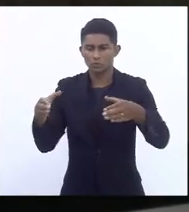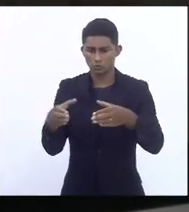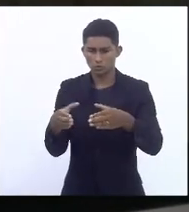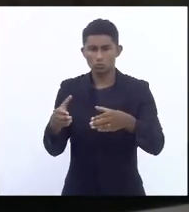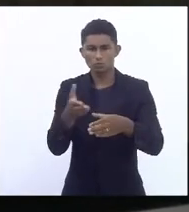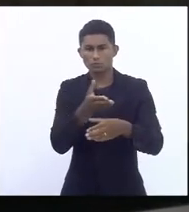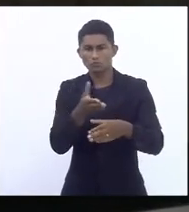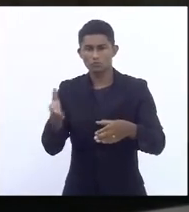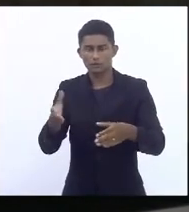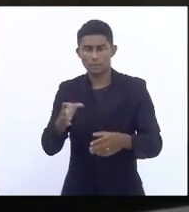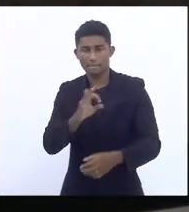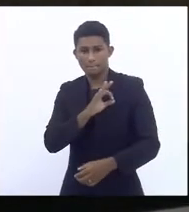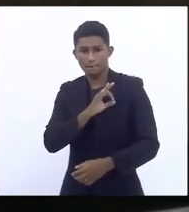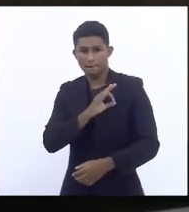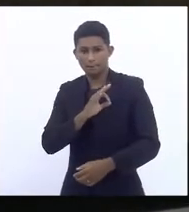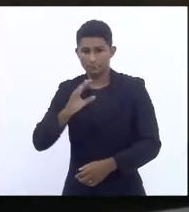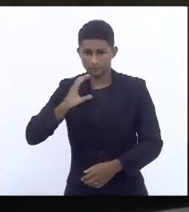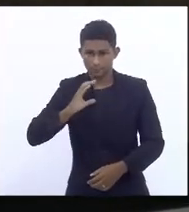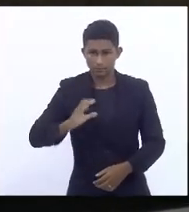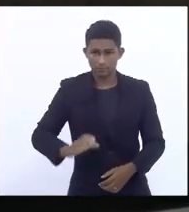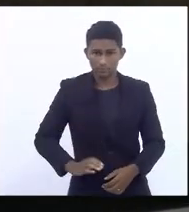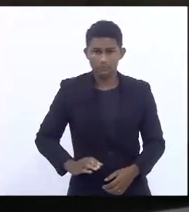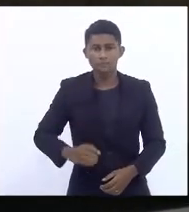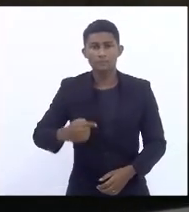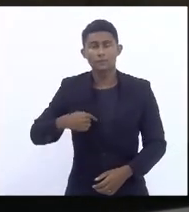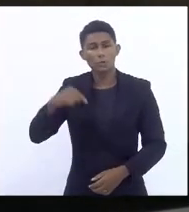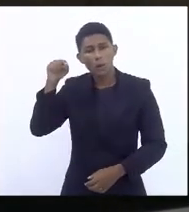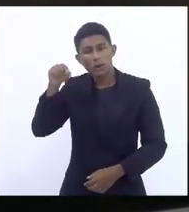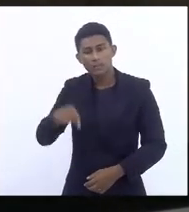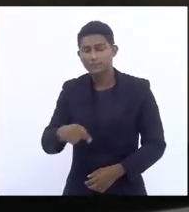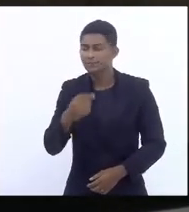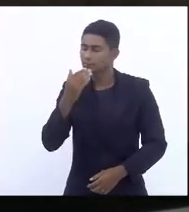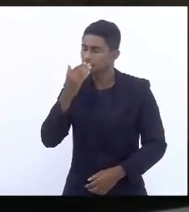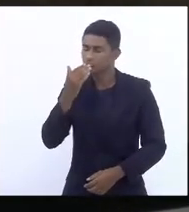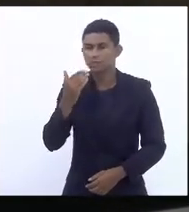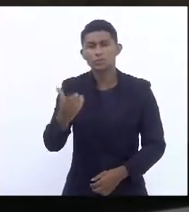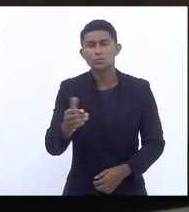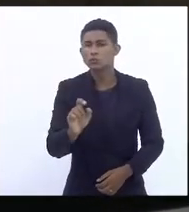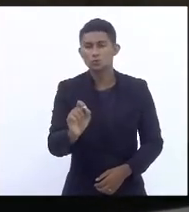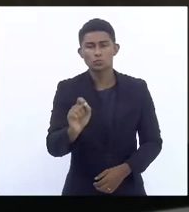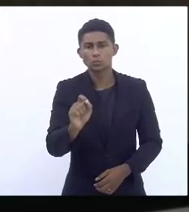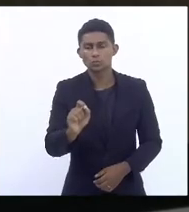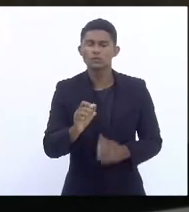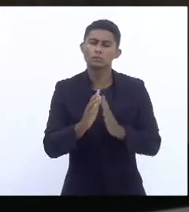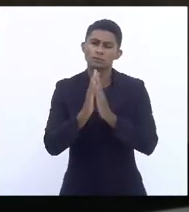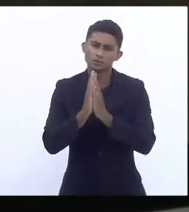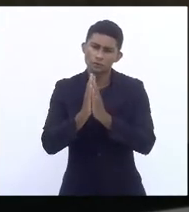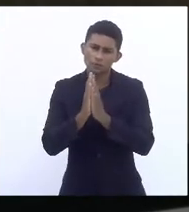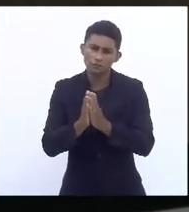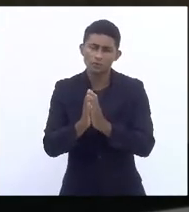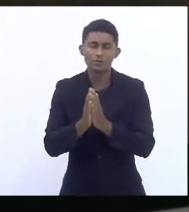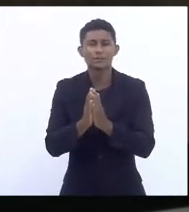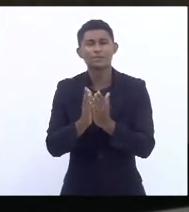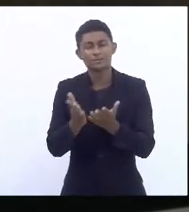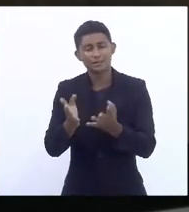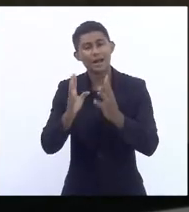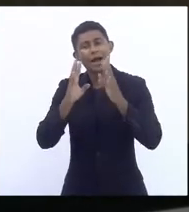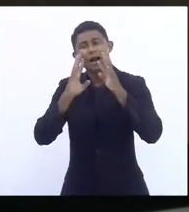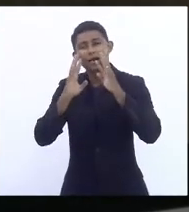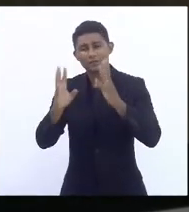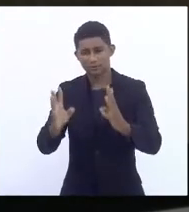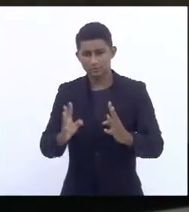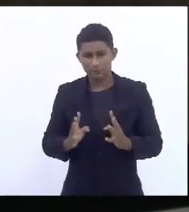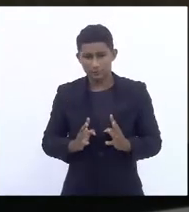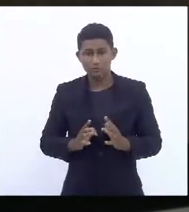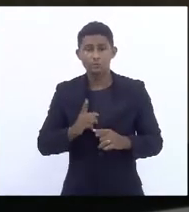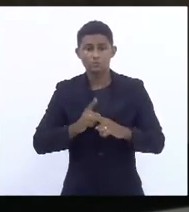Polícia Civil. E quero pedir, deputado Márcio Pacheco, uma especial atenção de Vossa Excelência na condição de